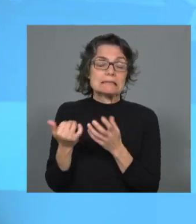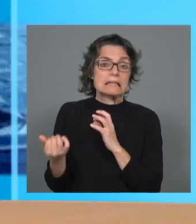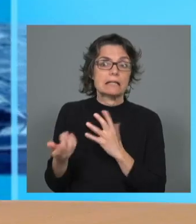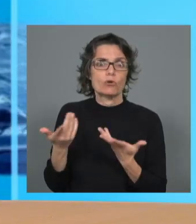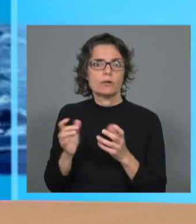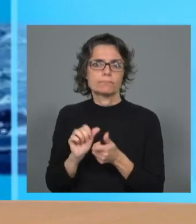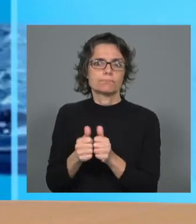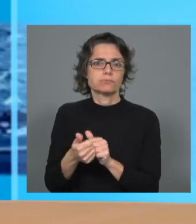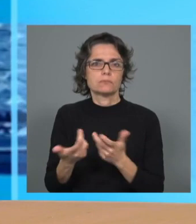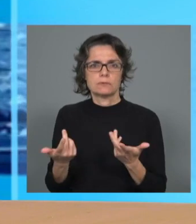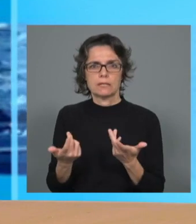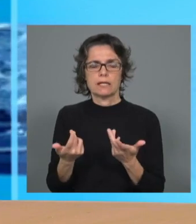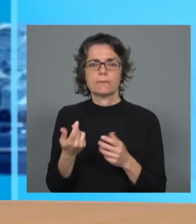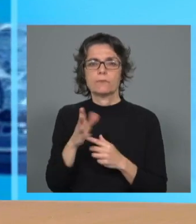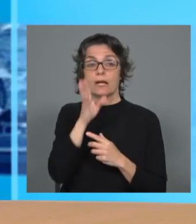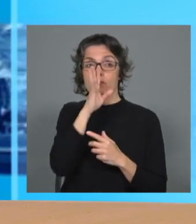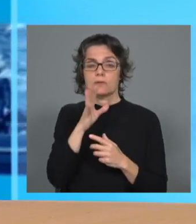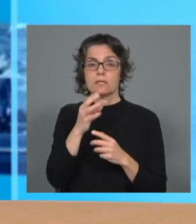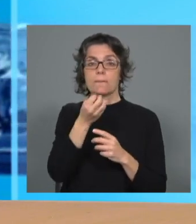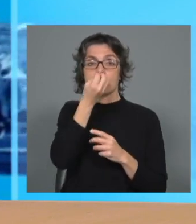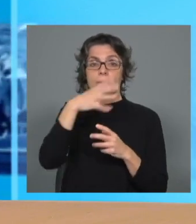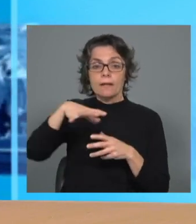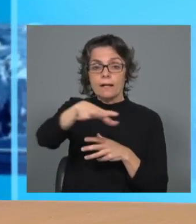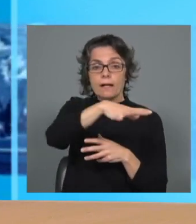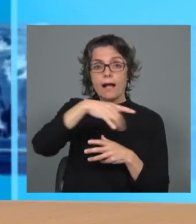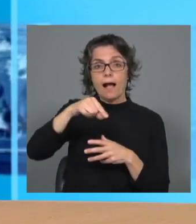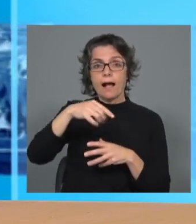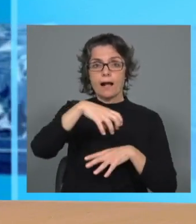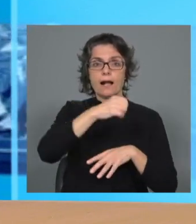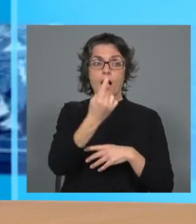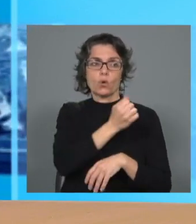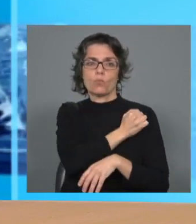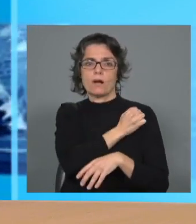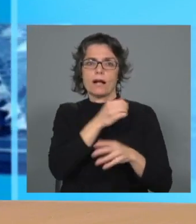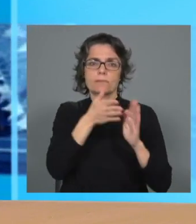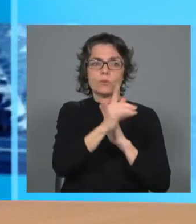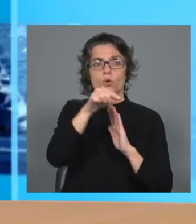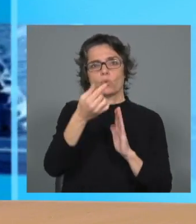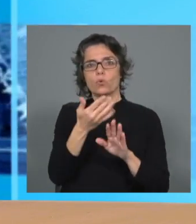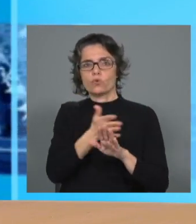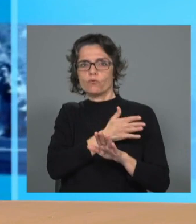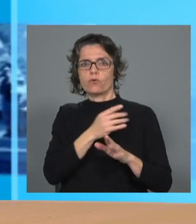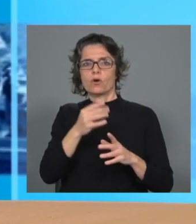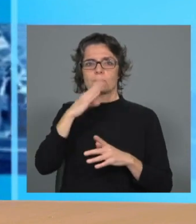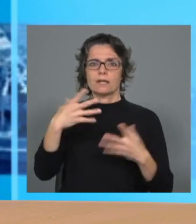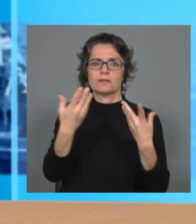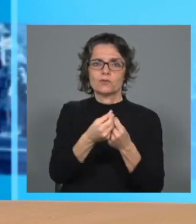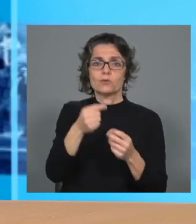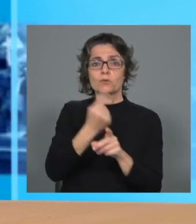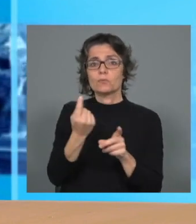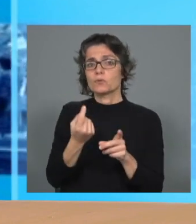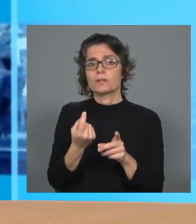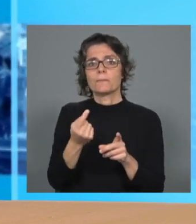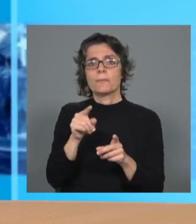seja, tendo as suas quintais, não entrando todos em casa, ficando uns à porta, mas nesse sentido de comunhão. Não se perder isto, porque de facto